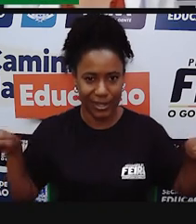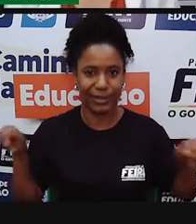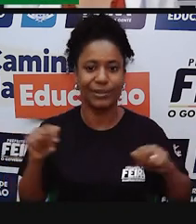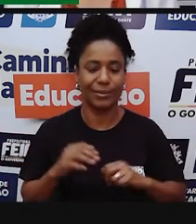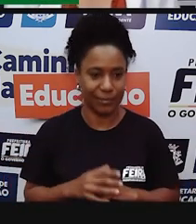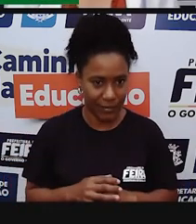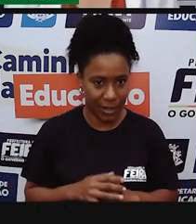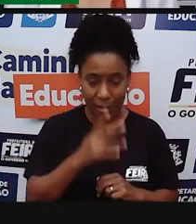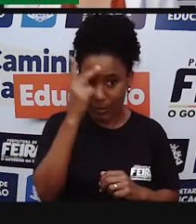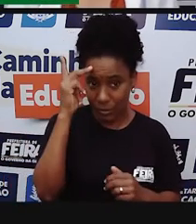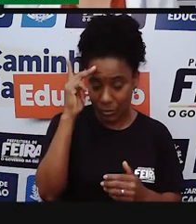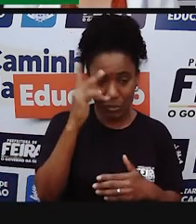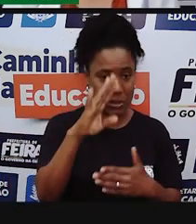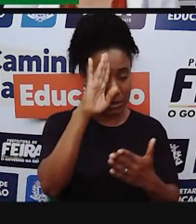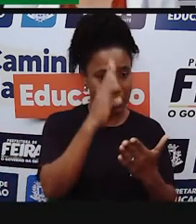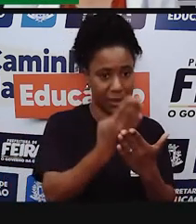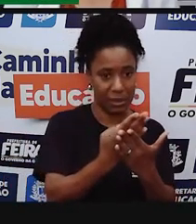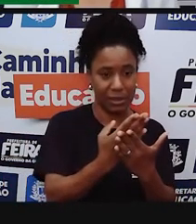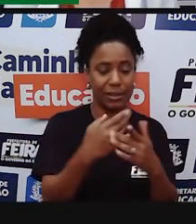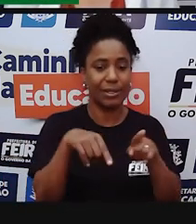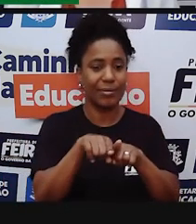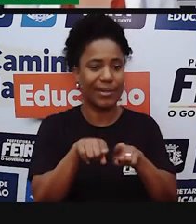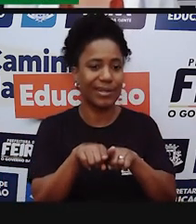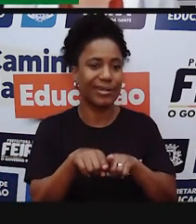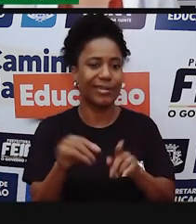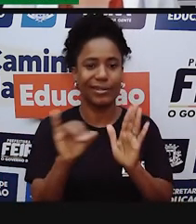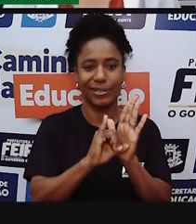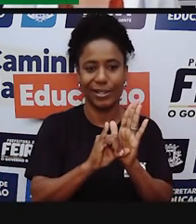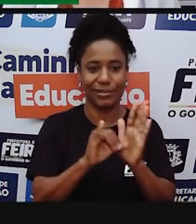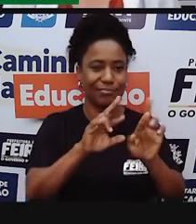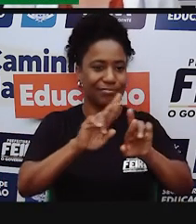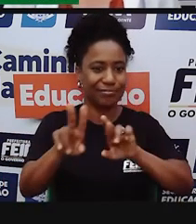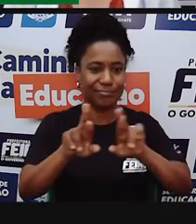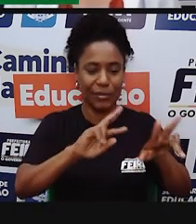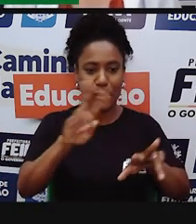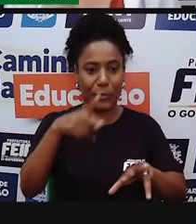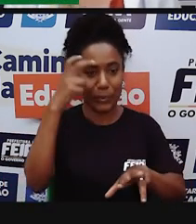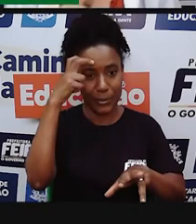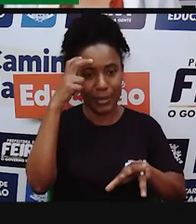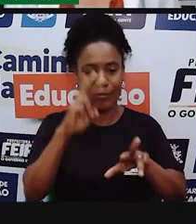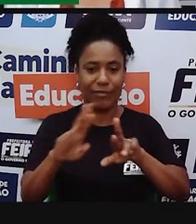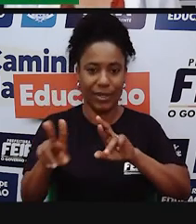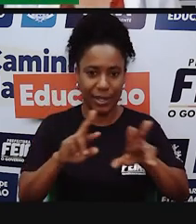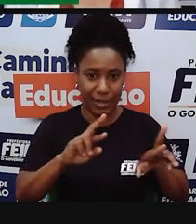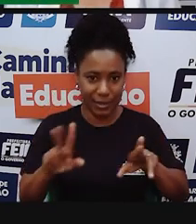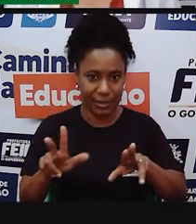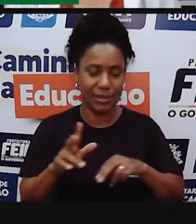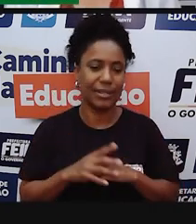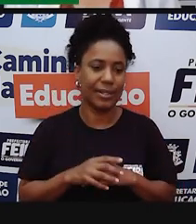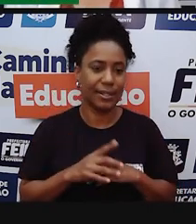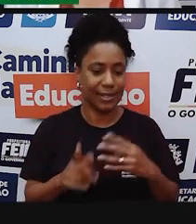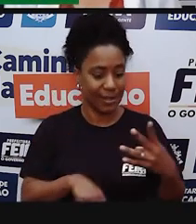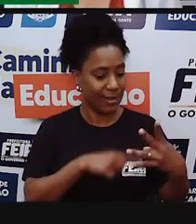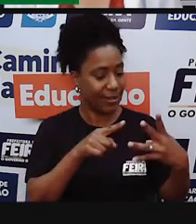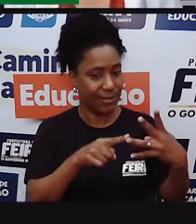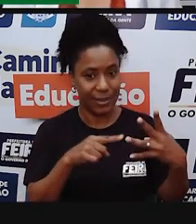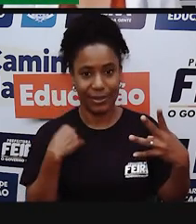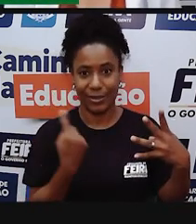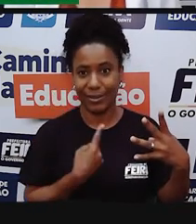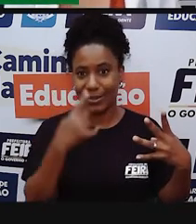diversas crenças e valores e E aprendemos sobre os falsos e Franz